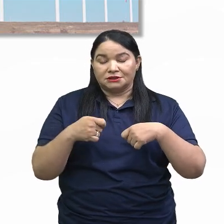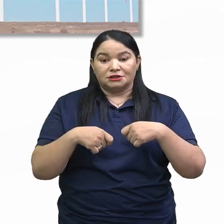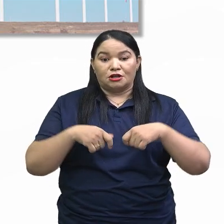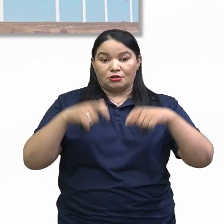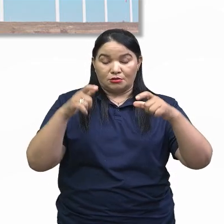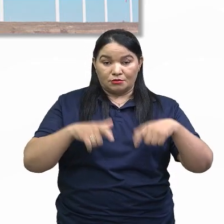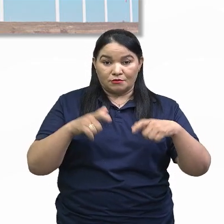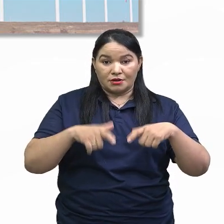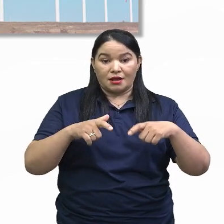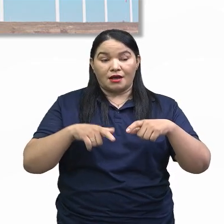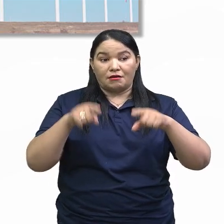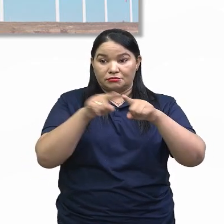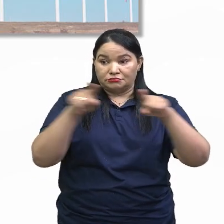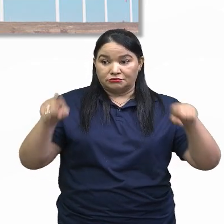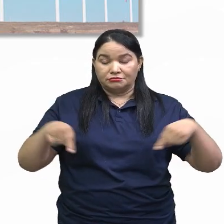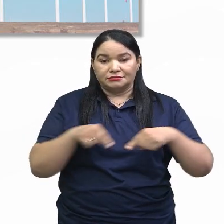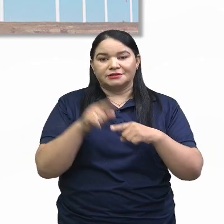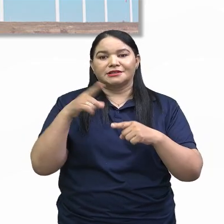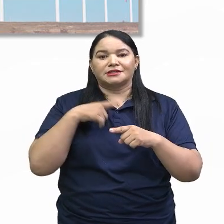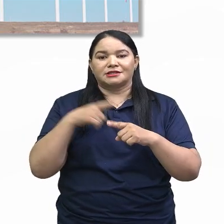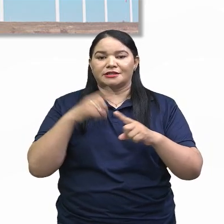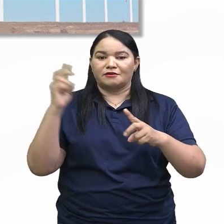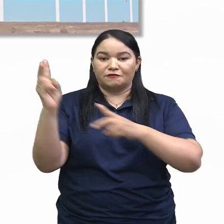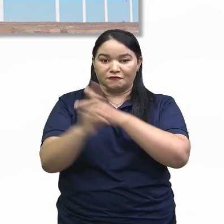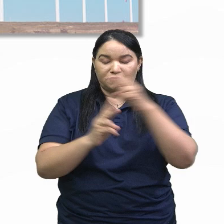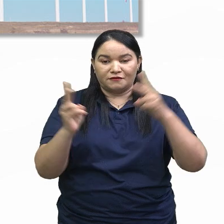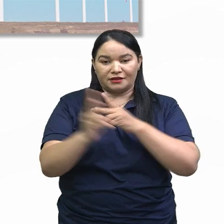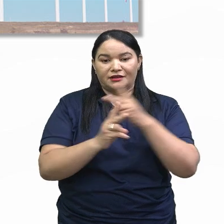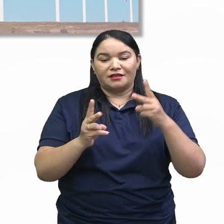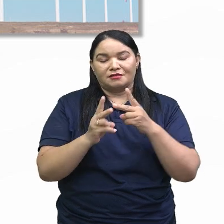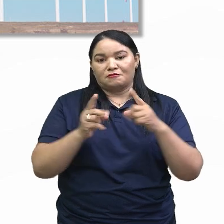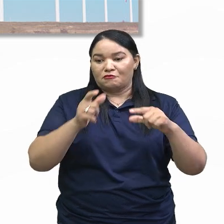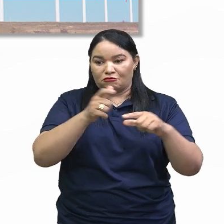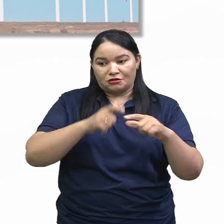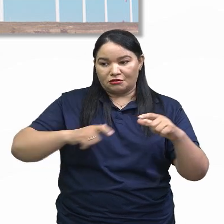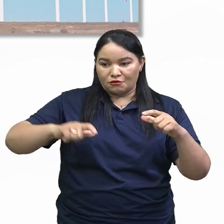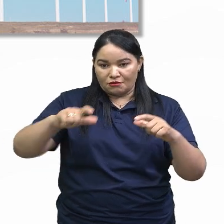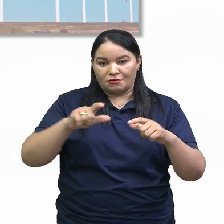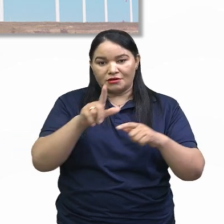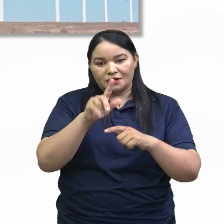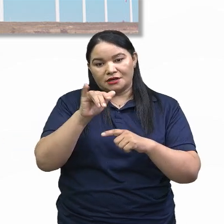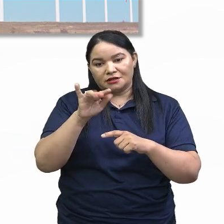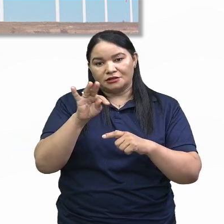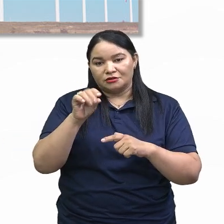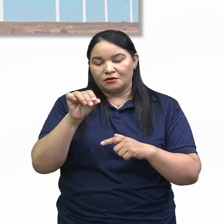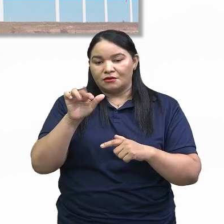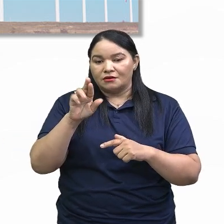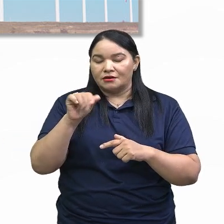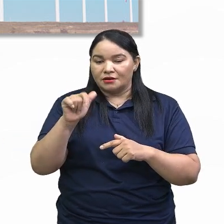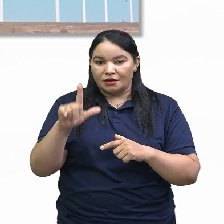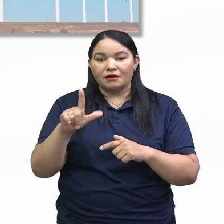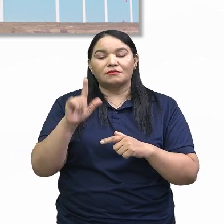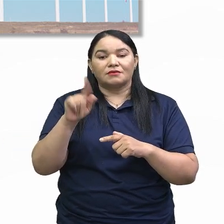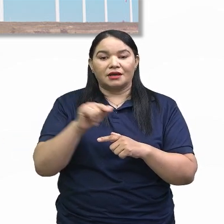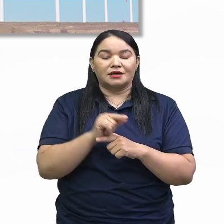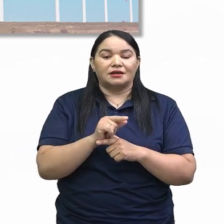instalada em um espaço onde tenha vento, né? Em áreas como litoral, né? Fortaleza, por exemplo, quando a gente chega em Fortaleza já